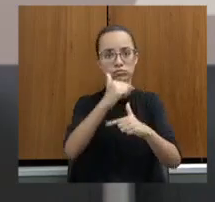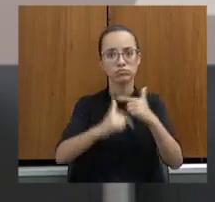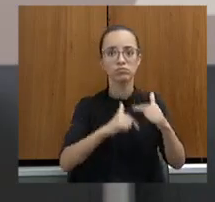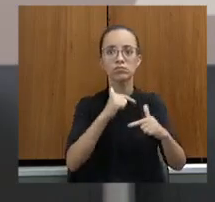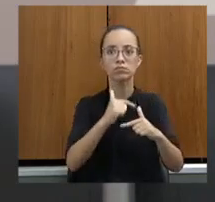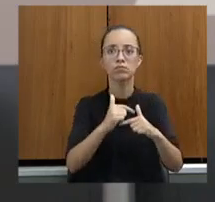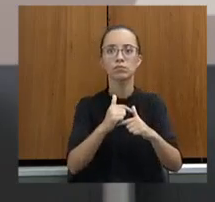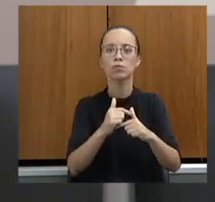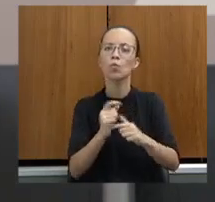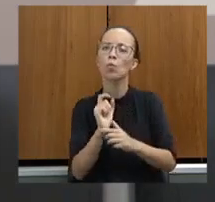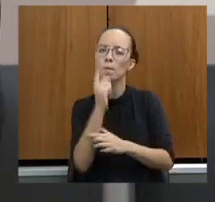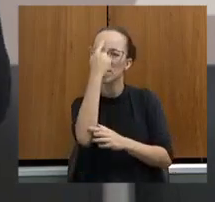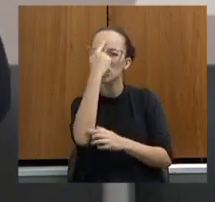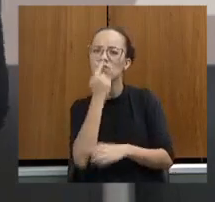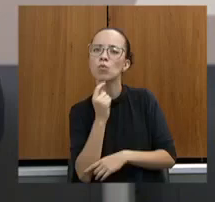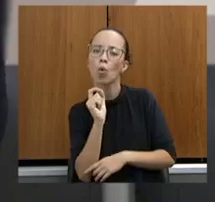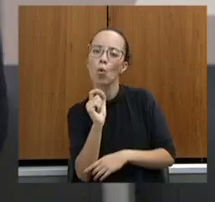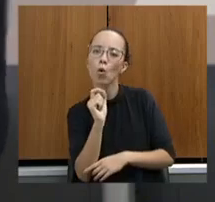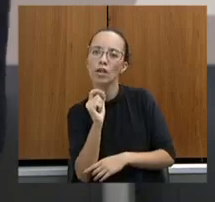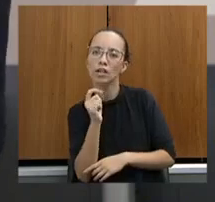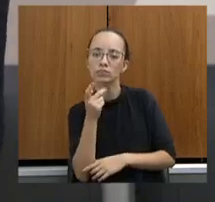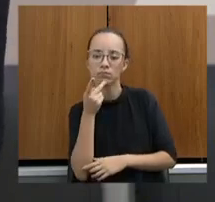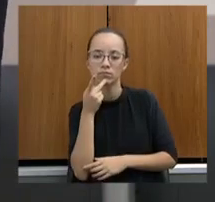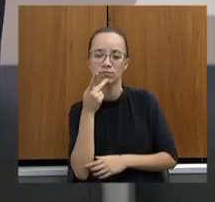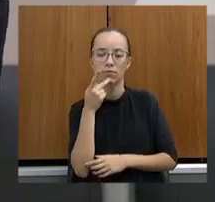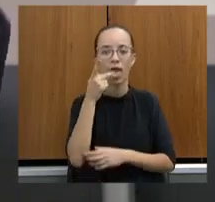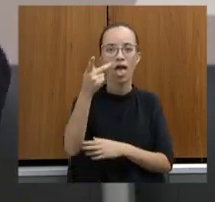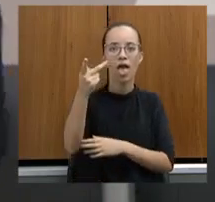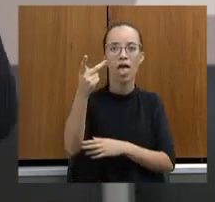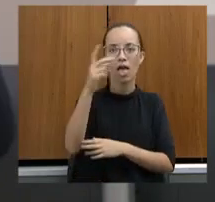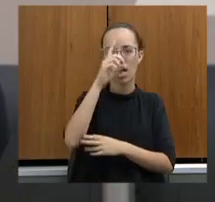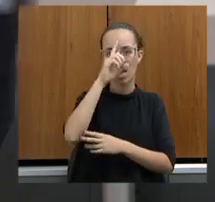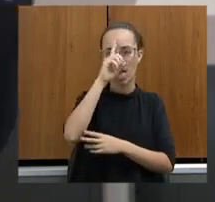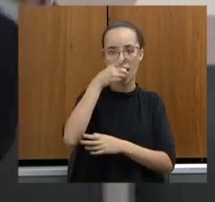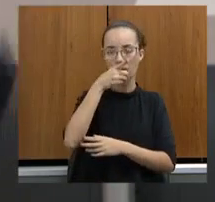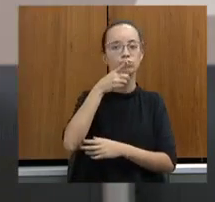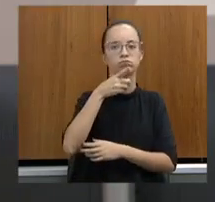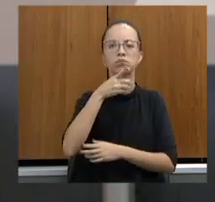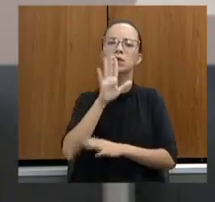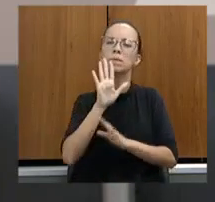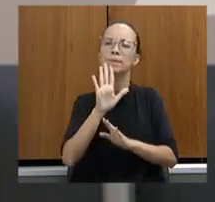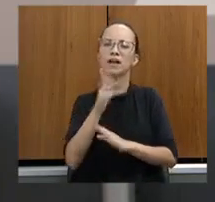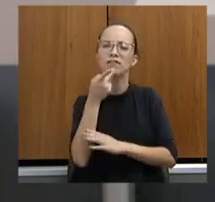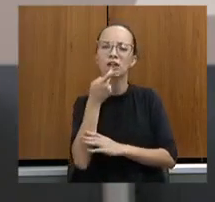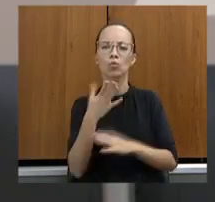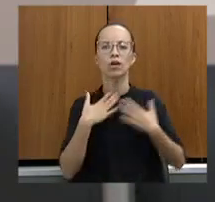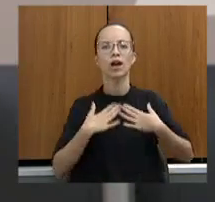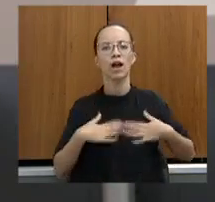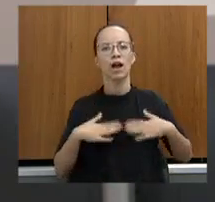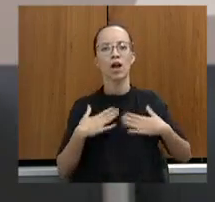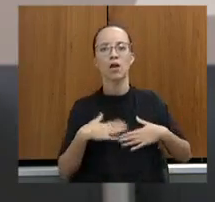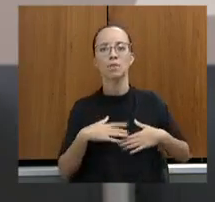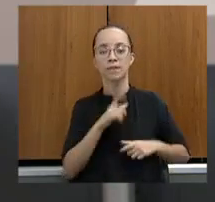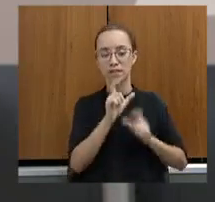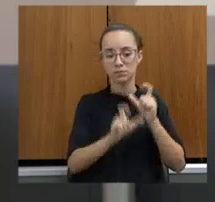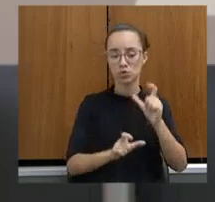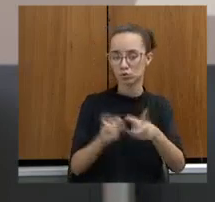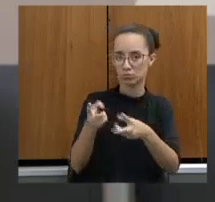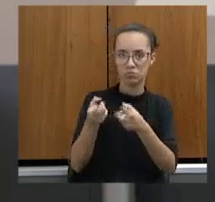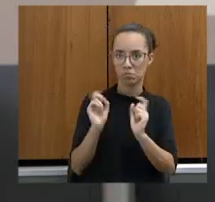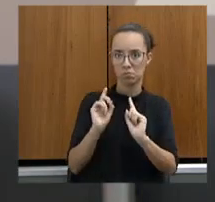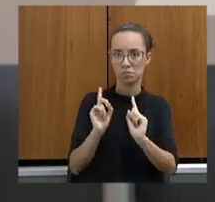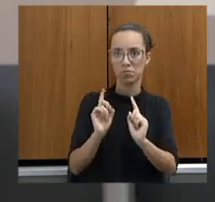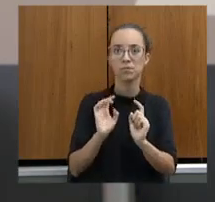este perfil de não fala alto de falar mais com calma e muitas vezes as pessoas até não percebe